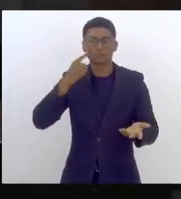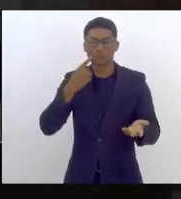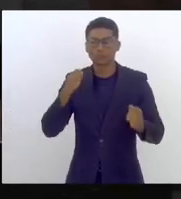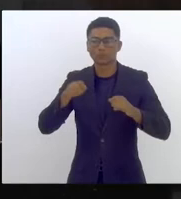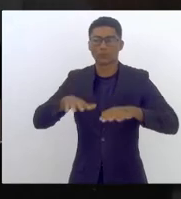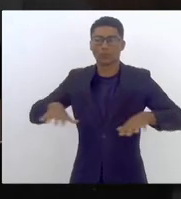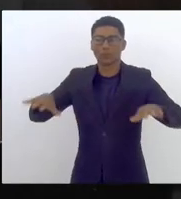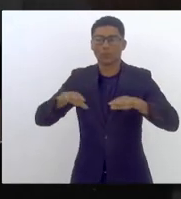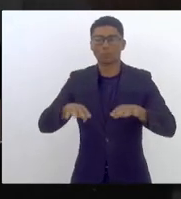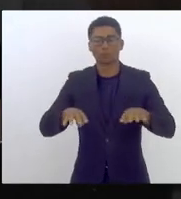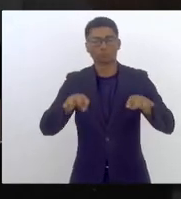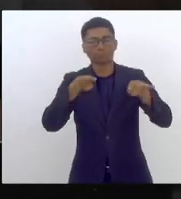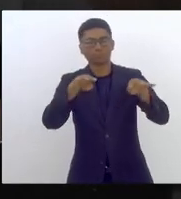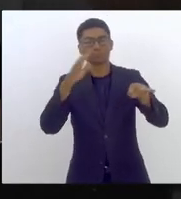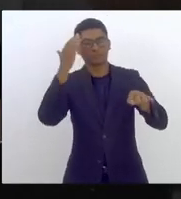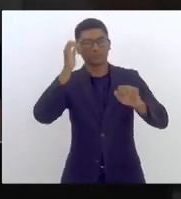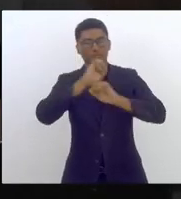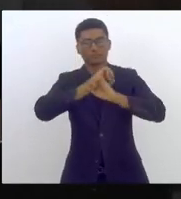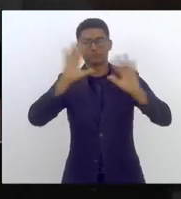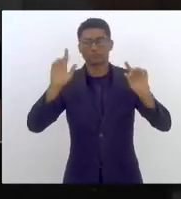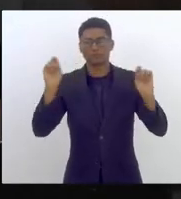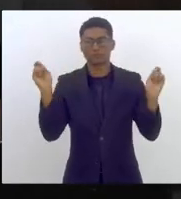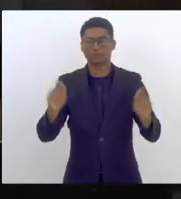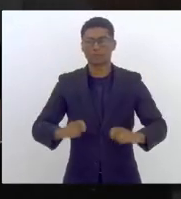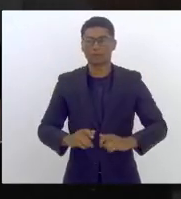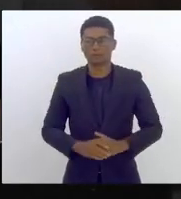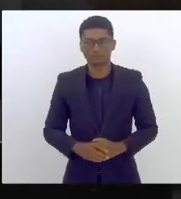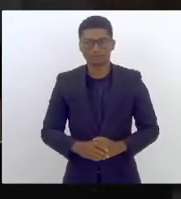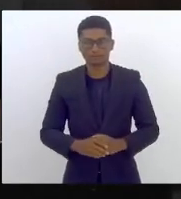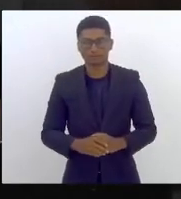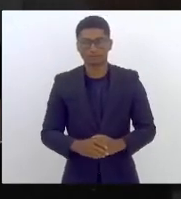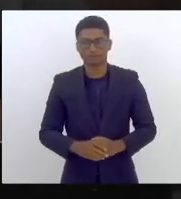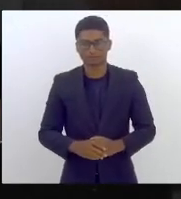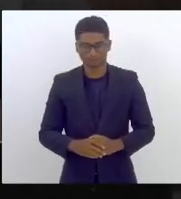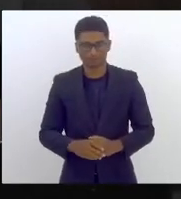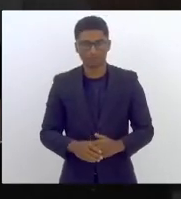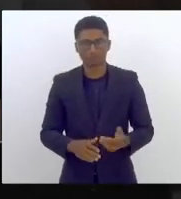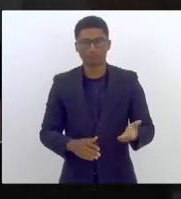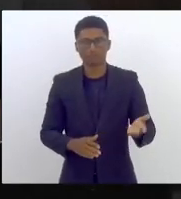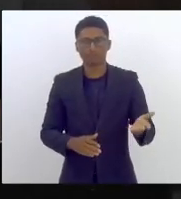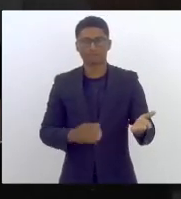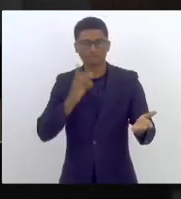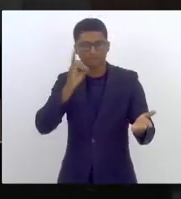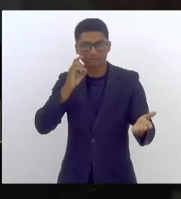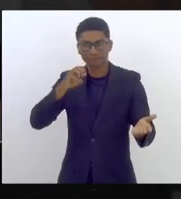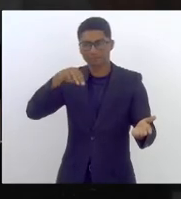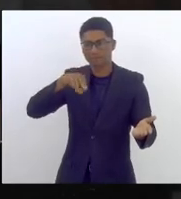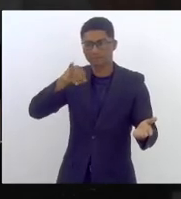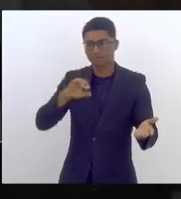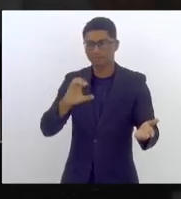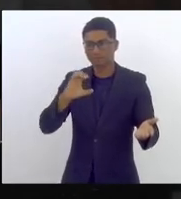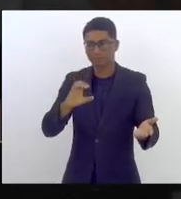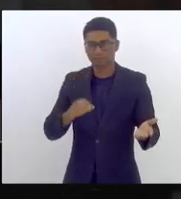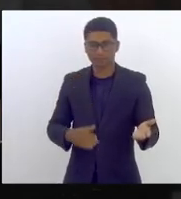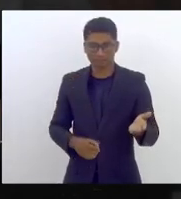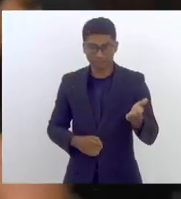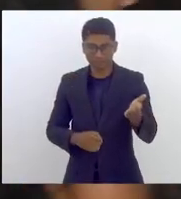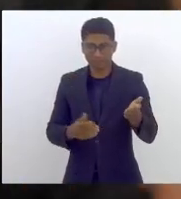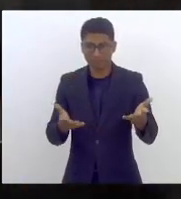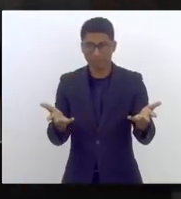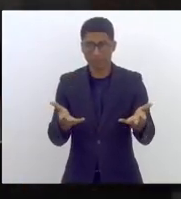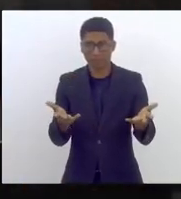deficientes auditivos deputado Carlos Smith vossa excelência